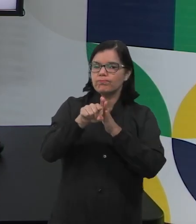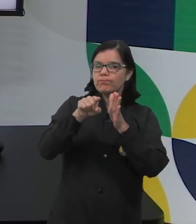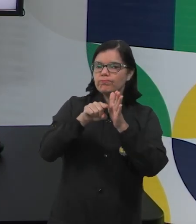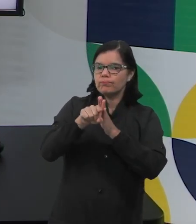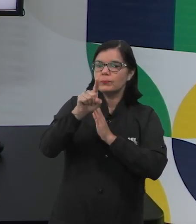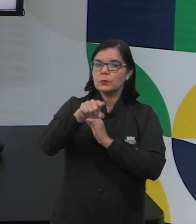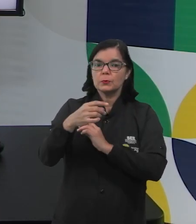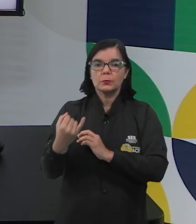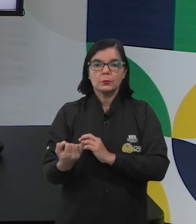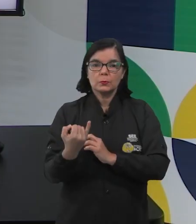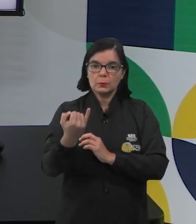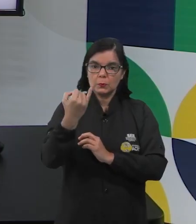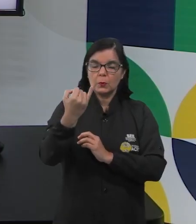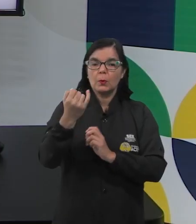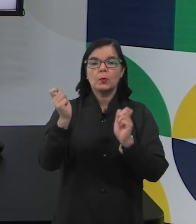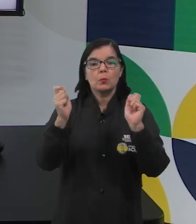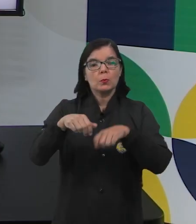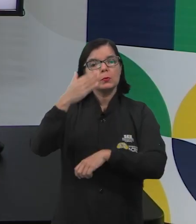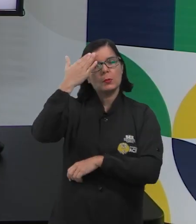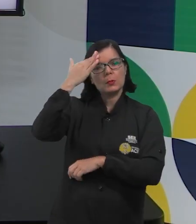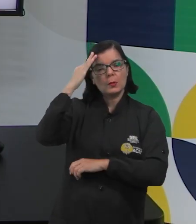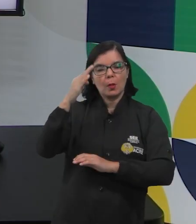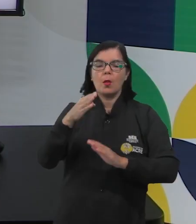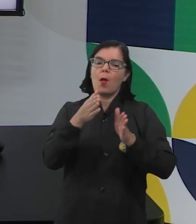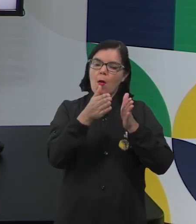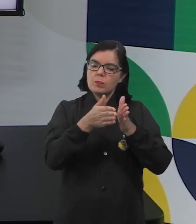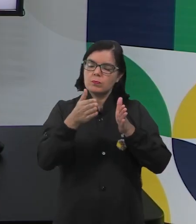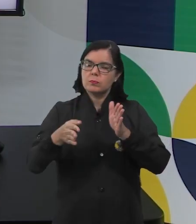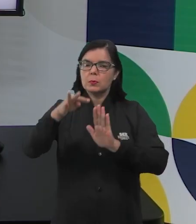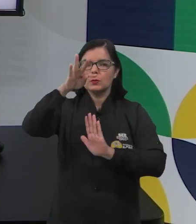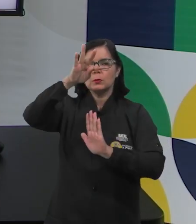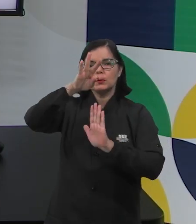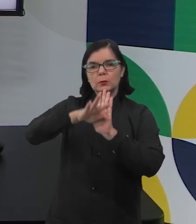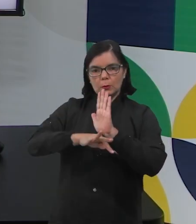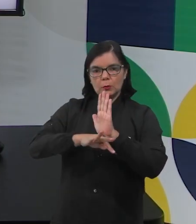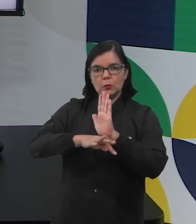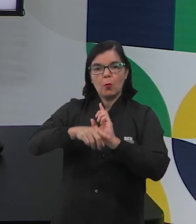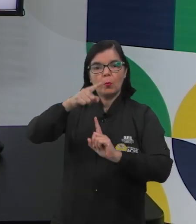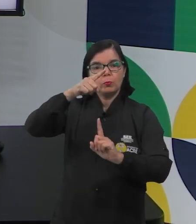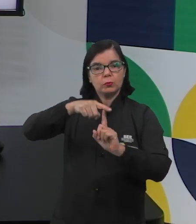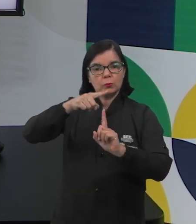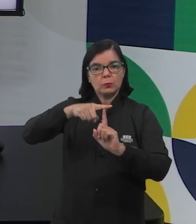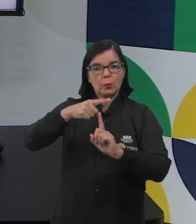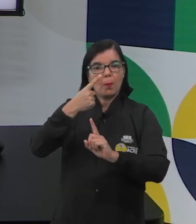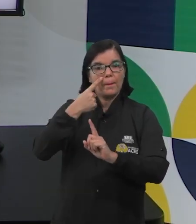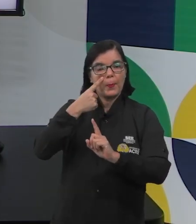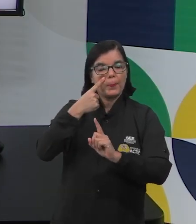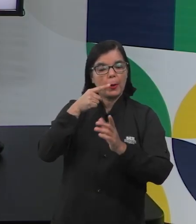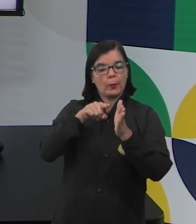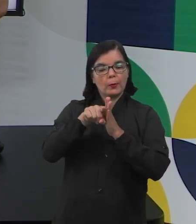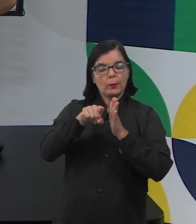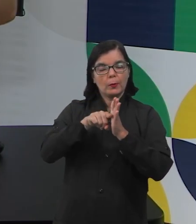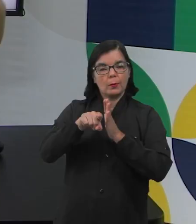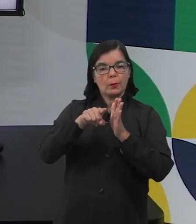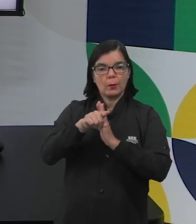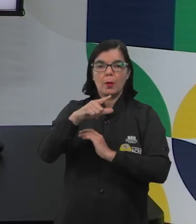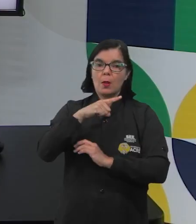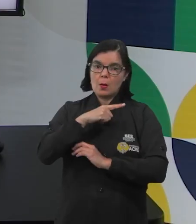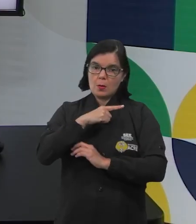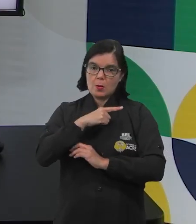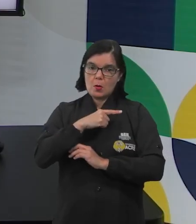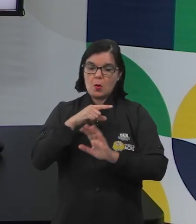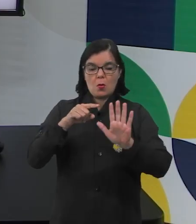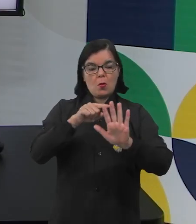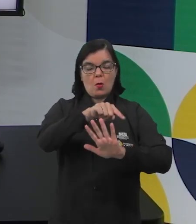são importantes para eu entender e conseguir classificar esse texto dentro de uma tipologia. Porque olhando aqui para as alternativas, nós temos as